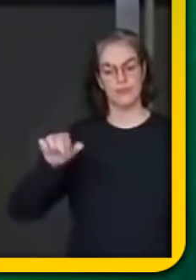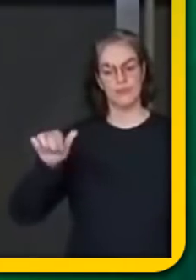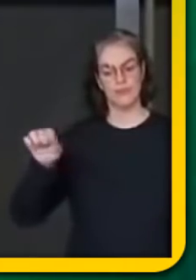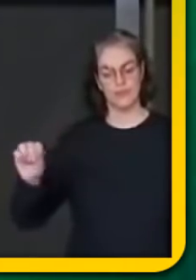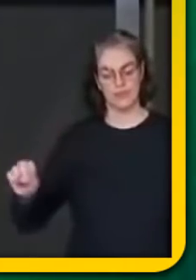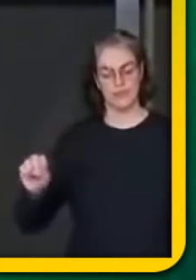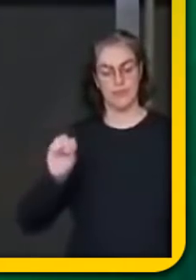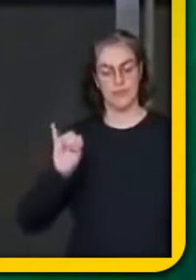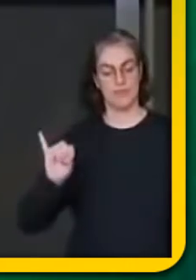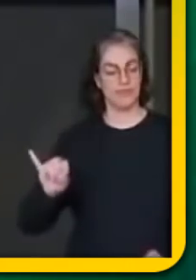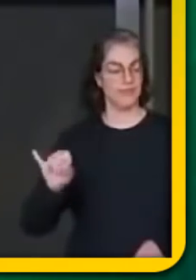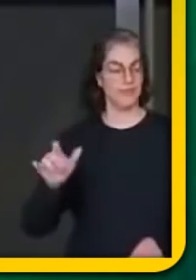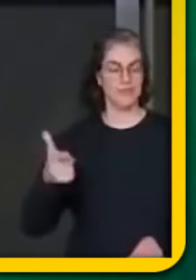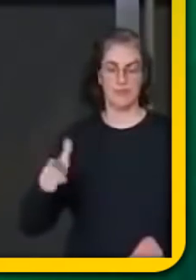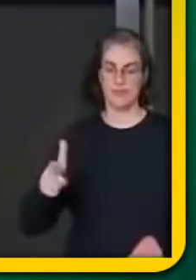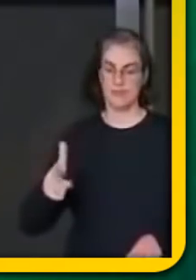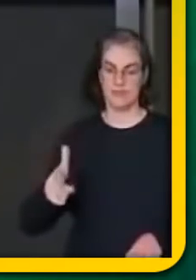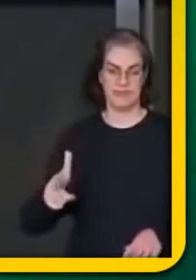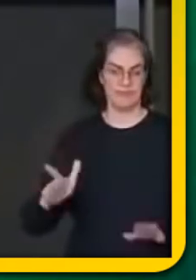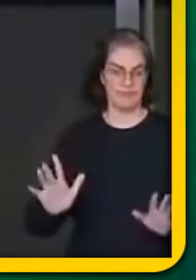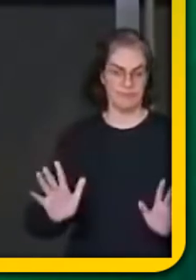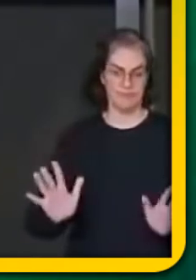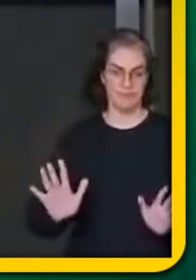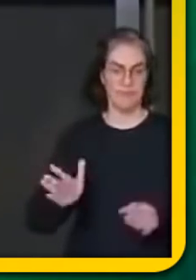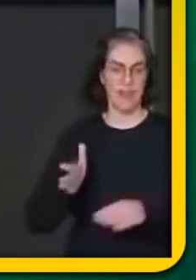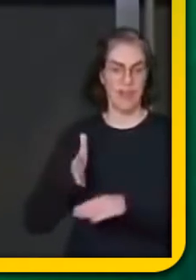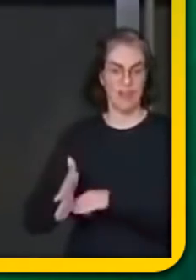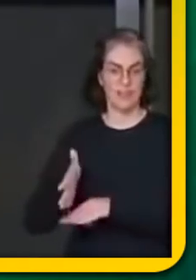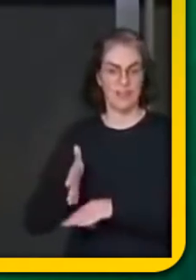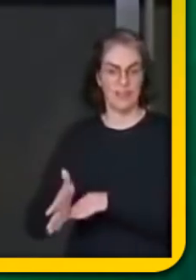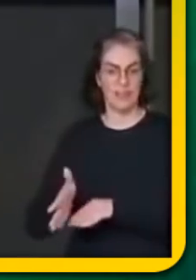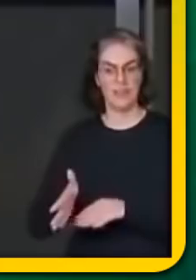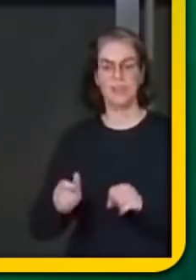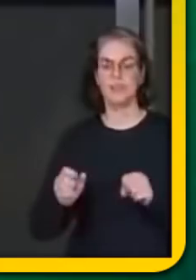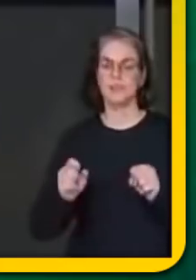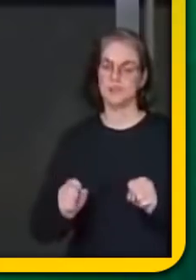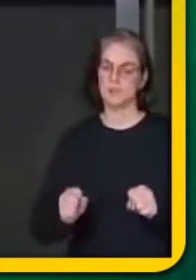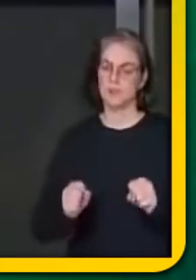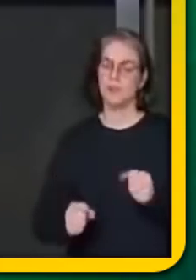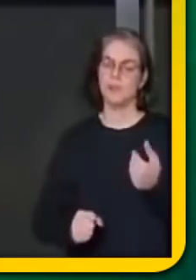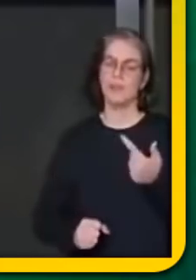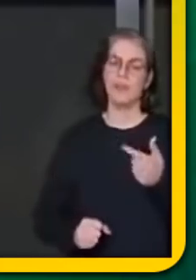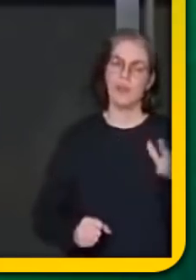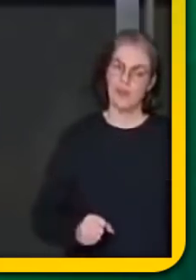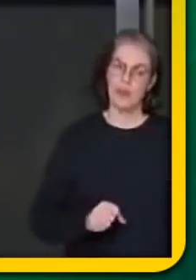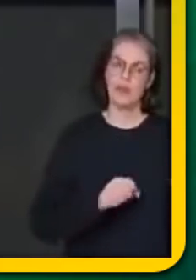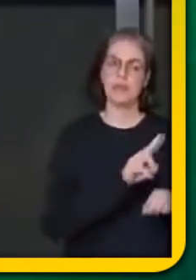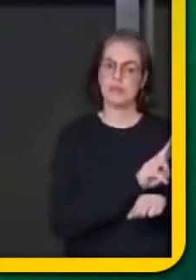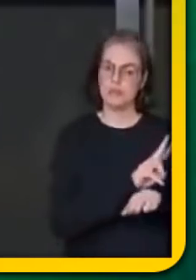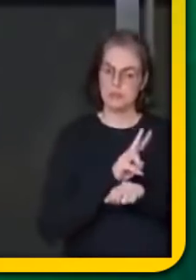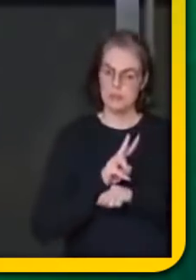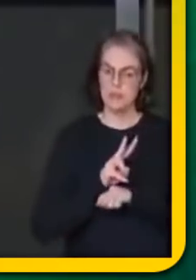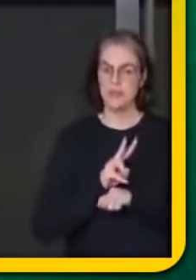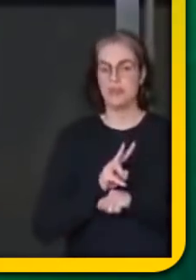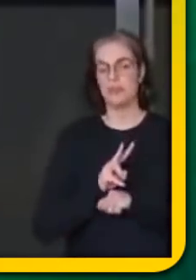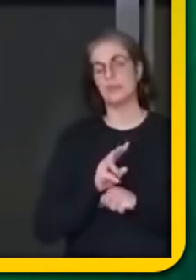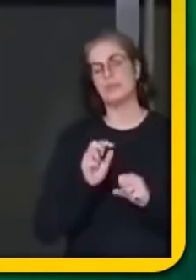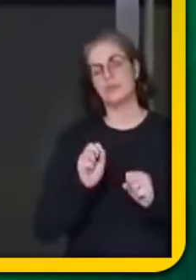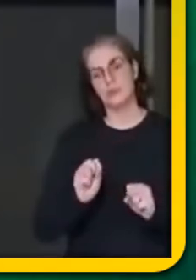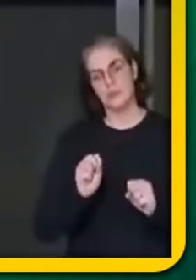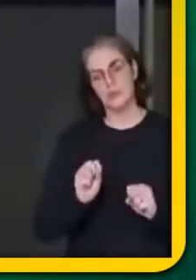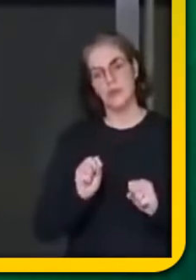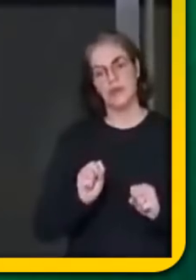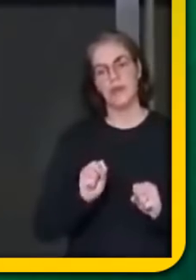consignados, não tem nenhuma trava que ele não possa pegar crédito em outro lugar. Então ele vai no débito em